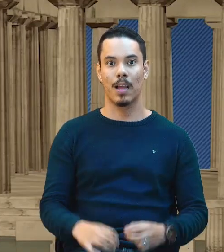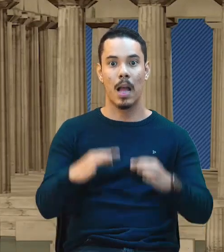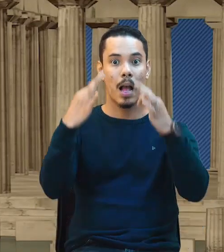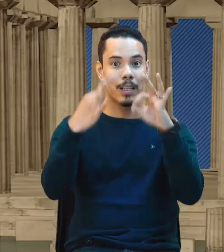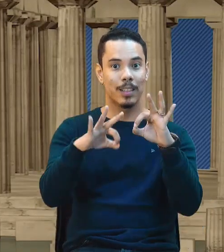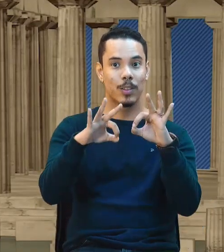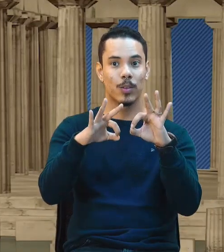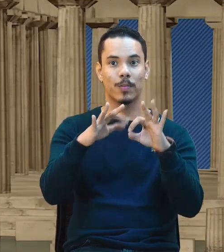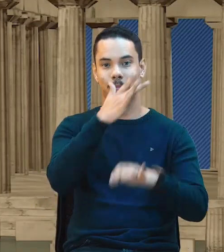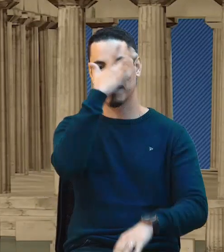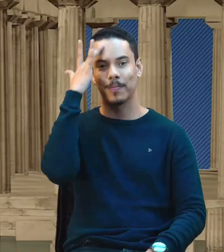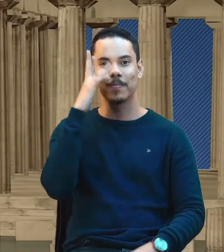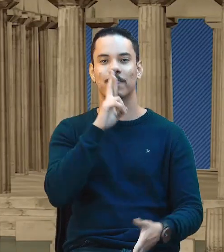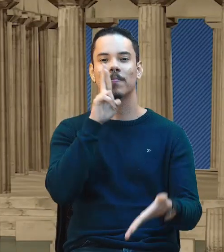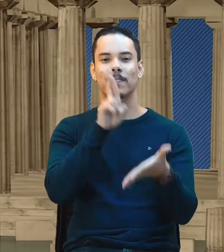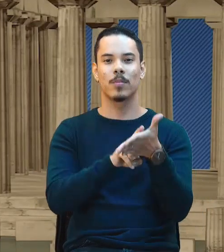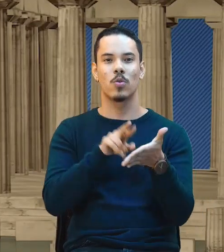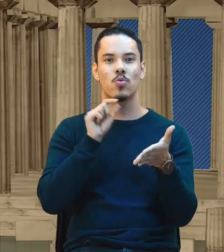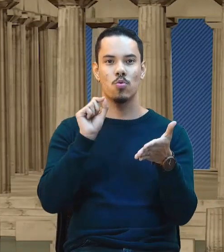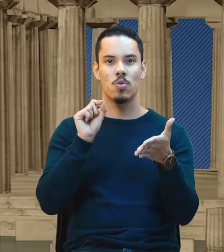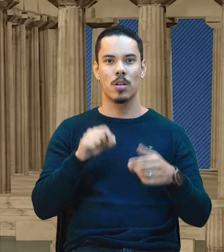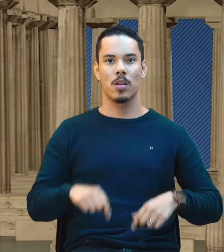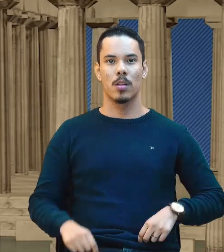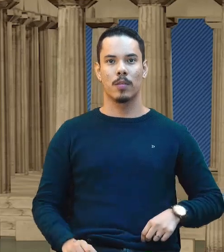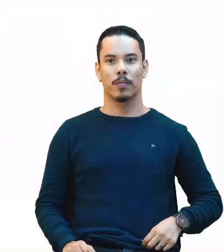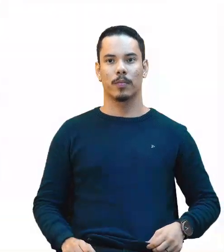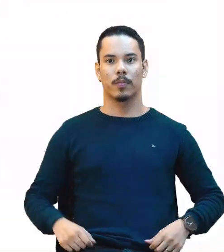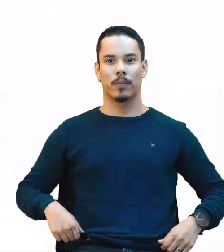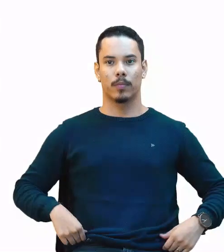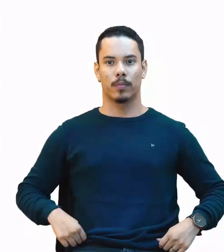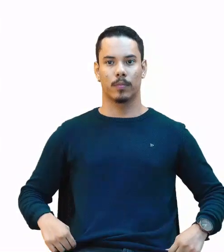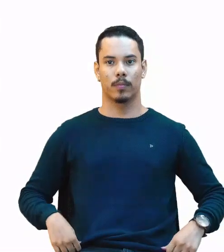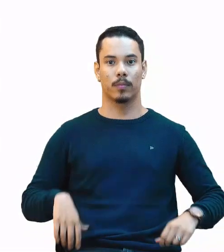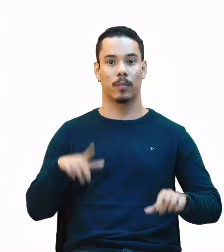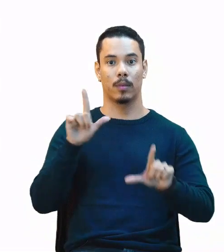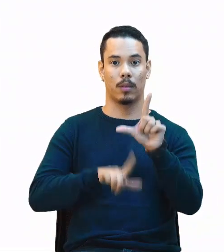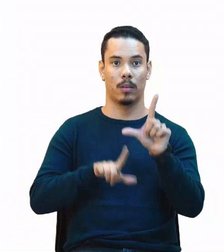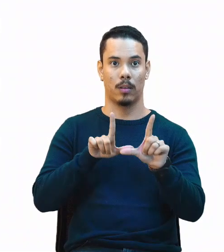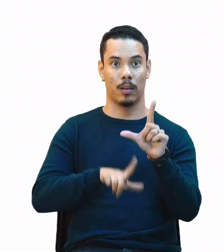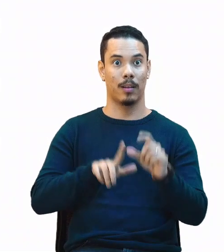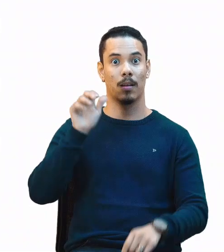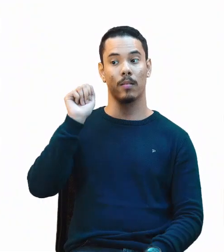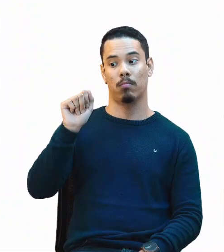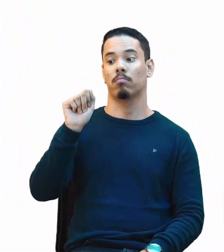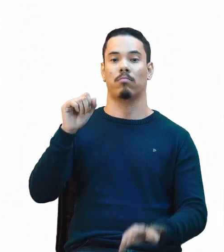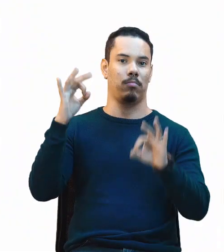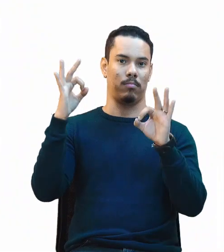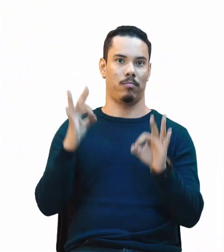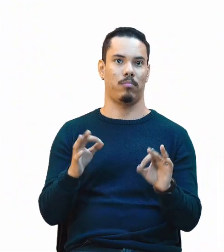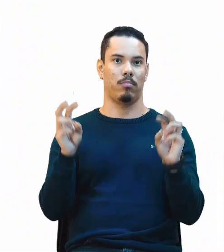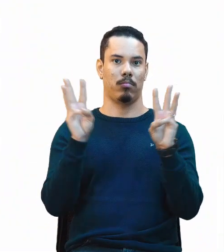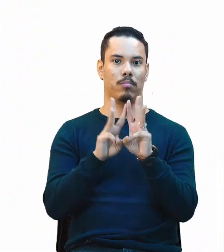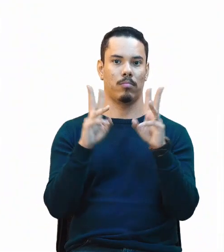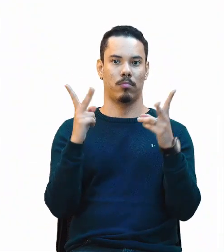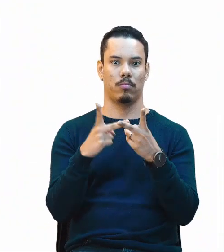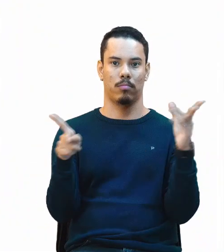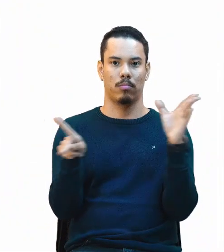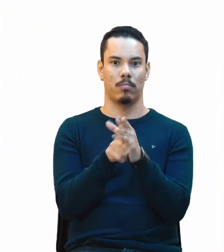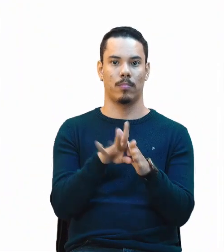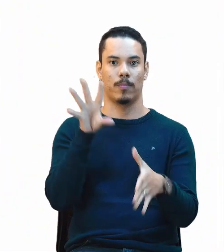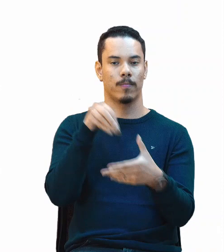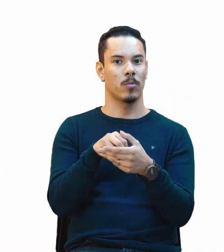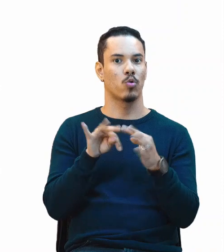pela alternativa. Olha lá. Letra A, gente, é a matéria-prima existente em todos os seres,